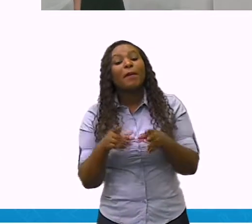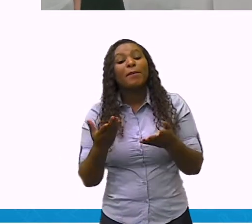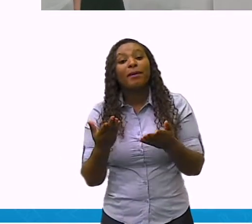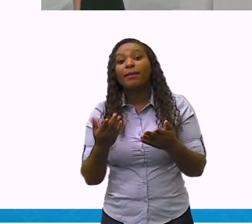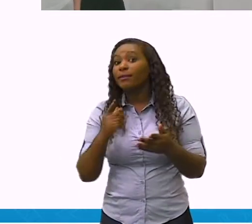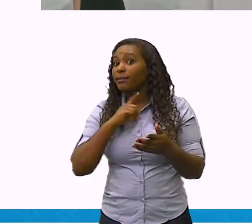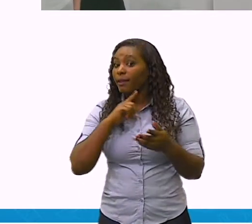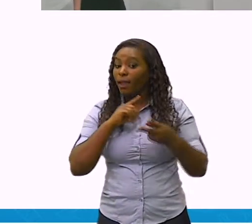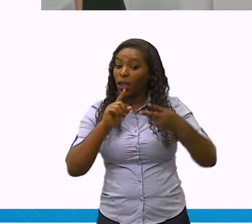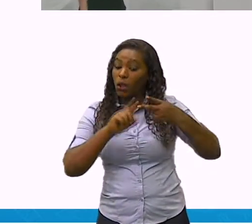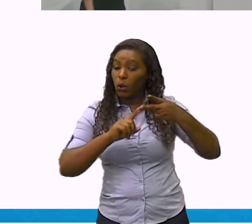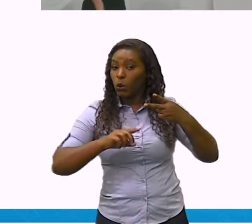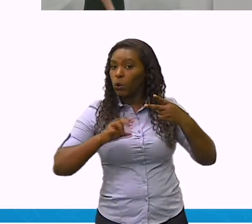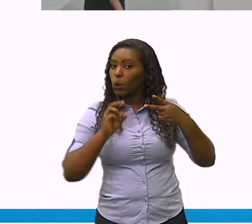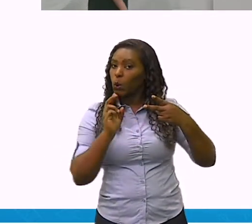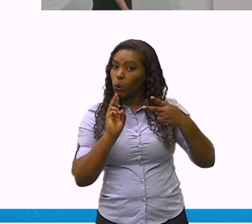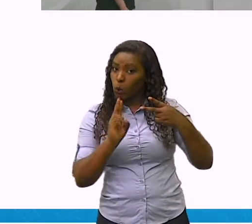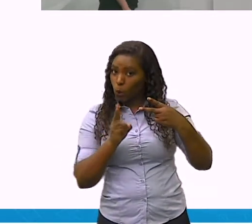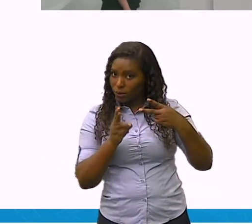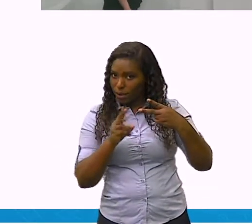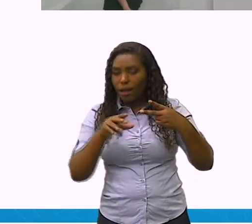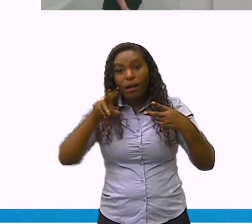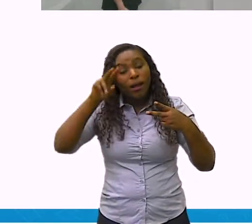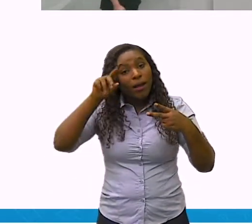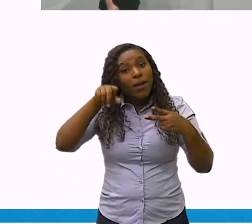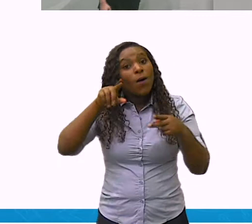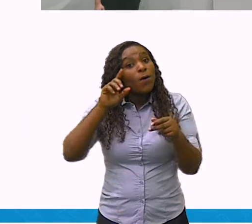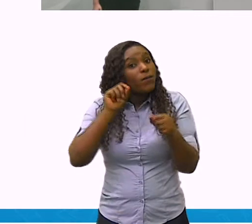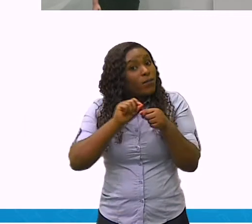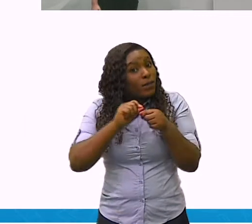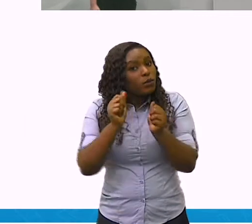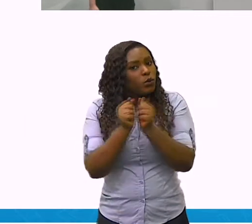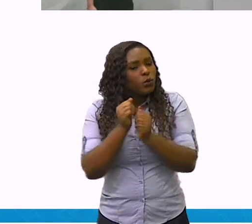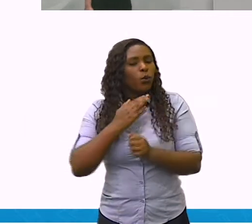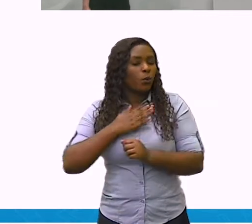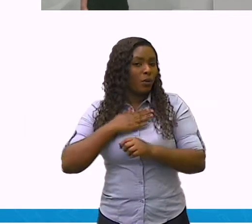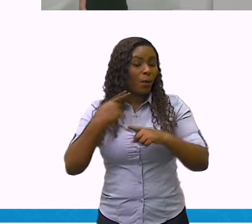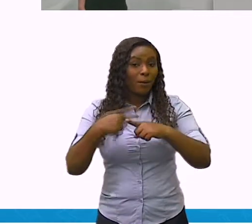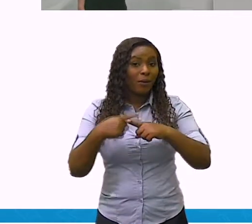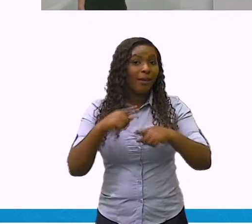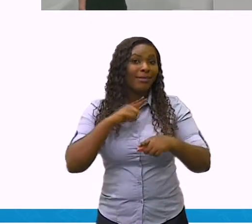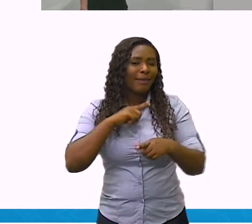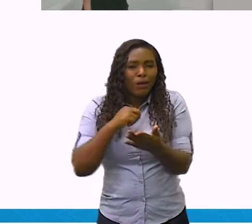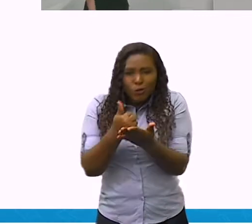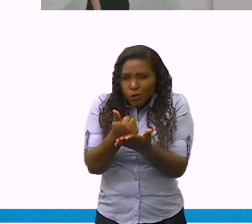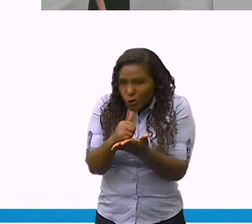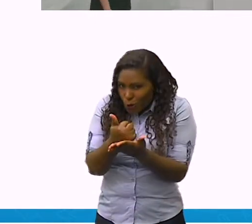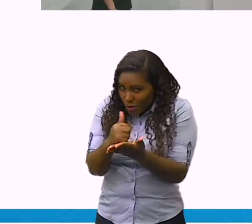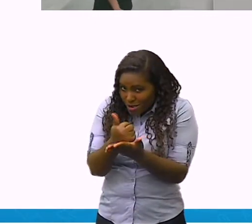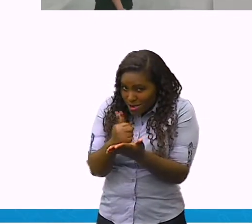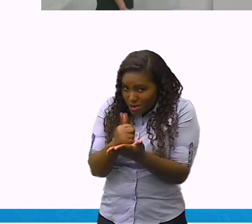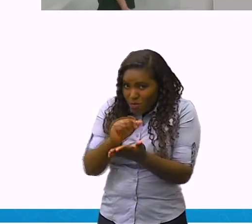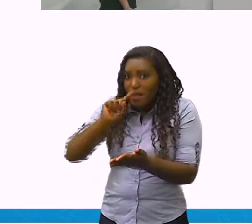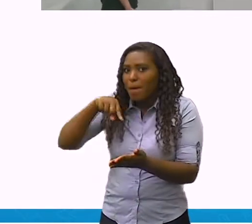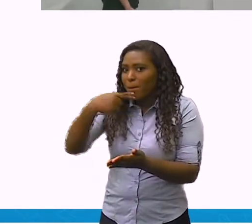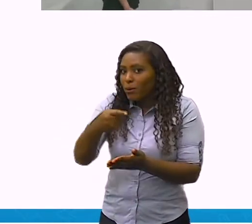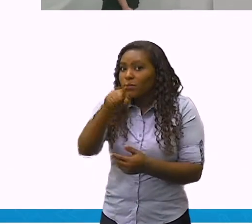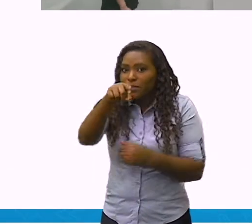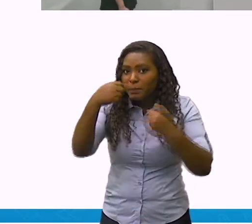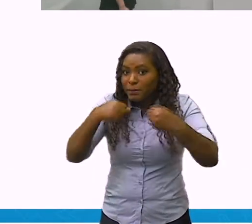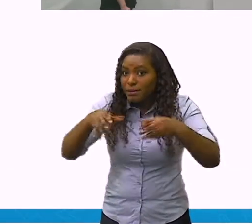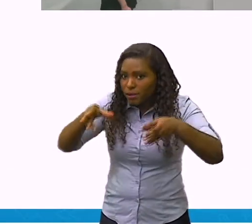vamos fazer juntos um quiz e precisamos ter memorizado o valor de cada uma dessas